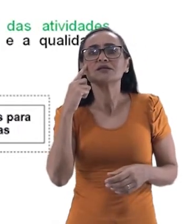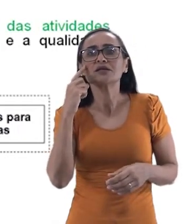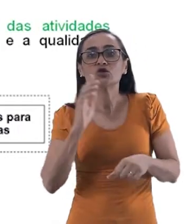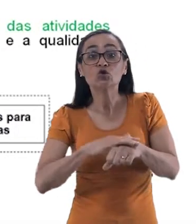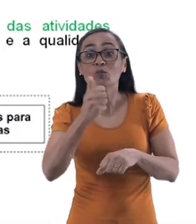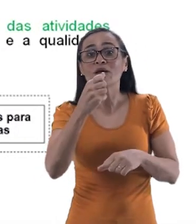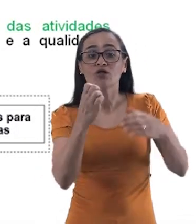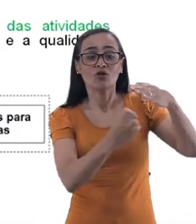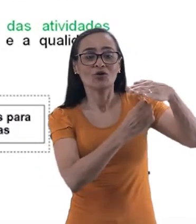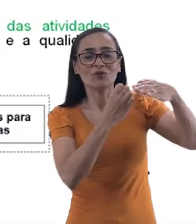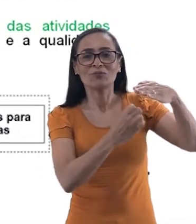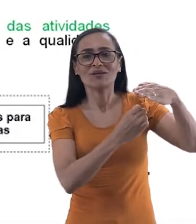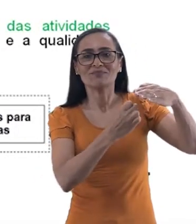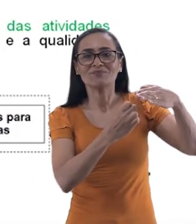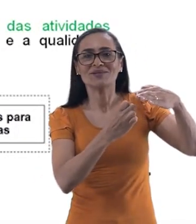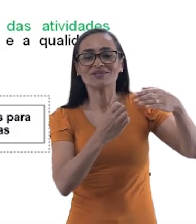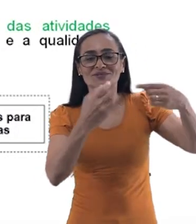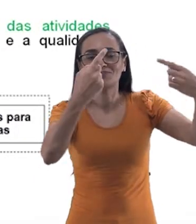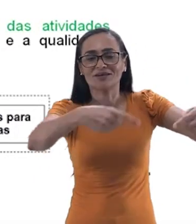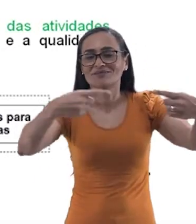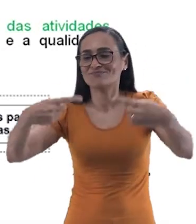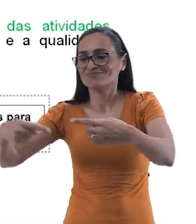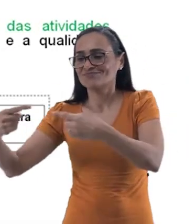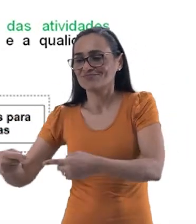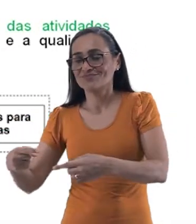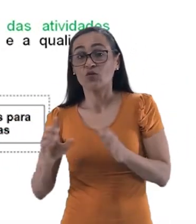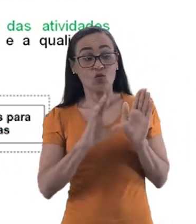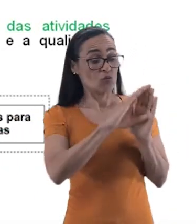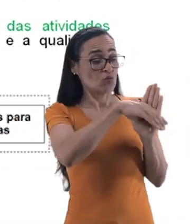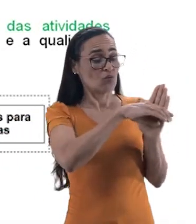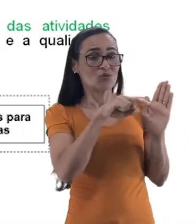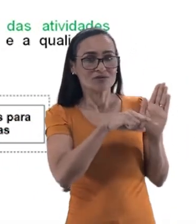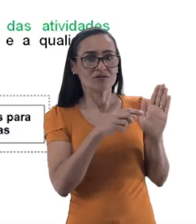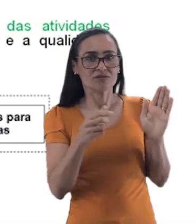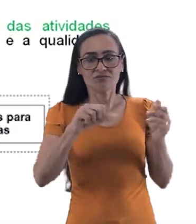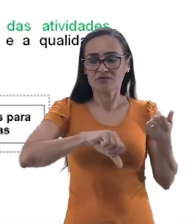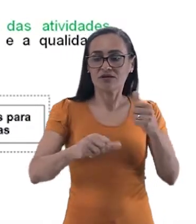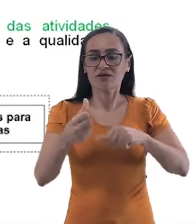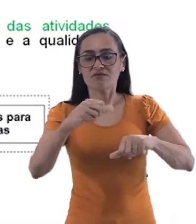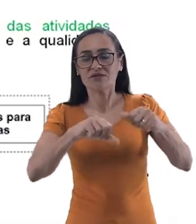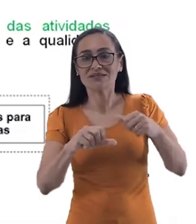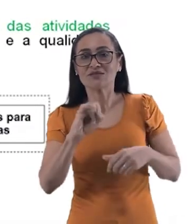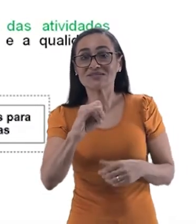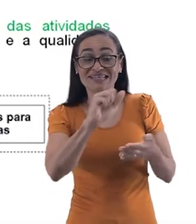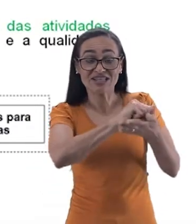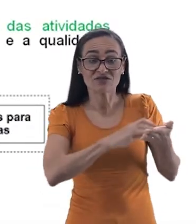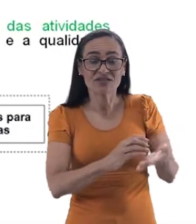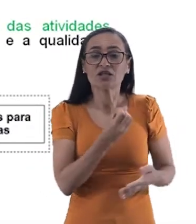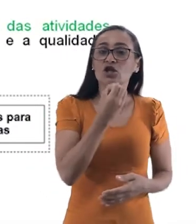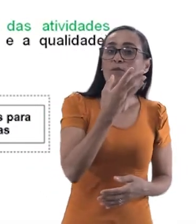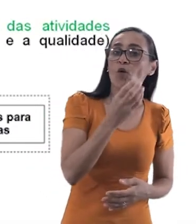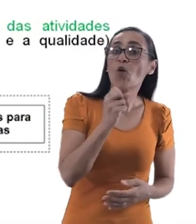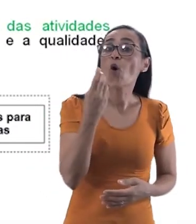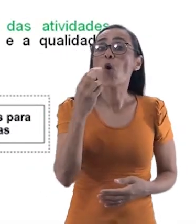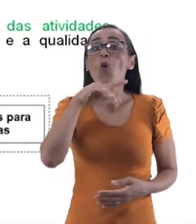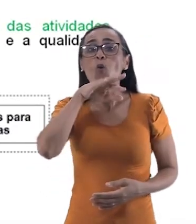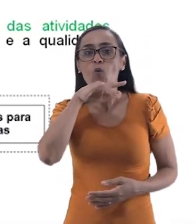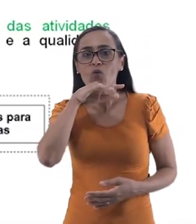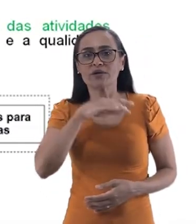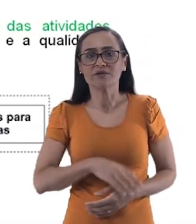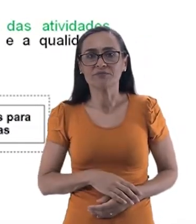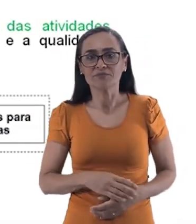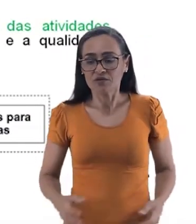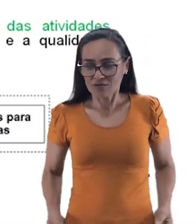no desempenho competitivo da empresa. Então, esse é o conceito de avaliação da eficiência da atividade.